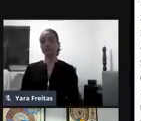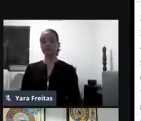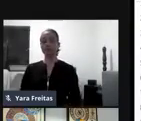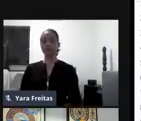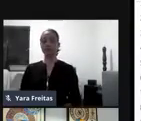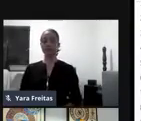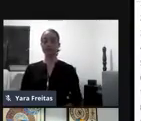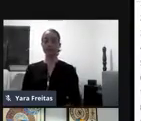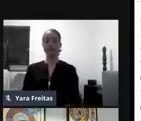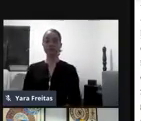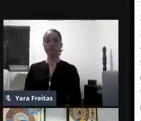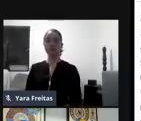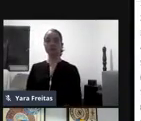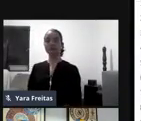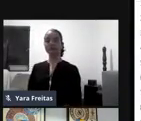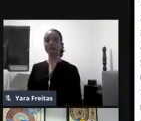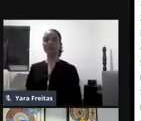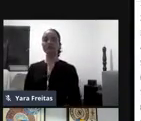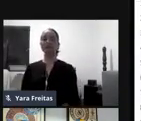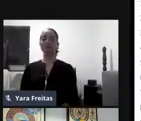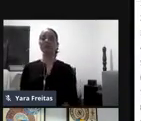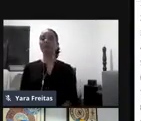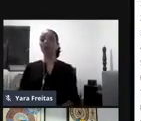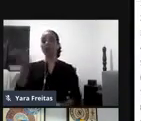Tá. Aqui uma outra